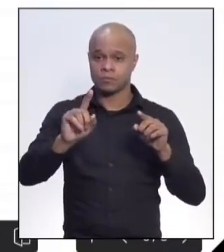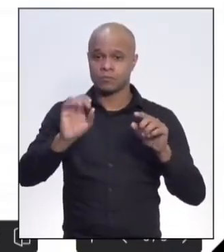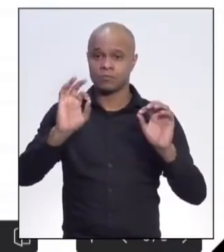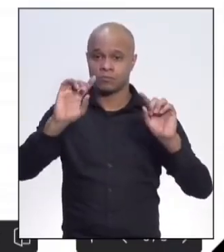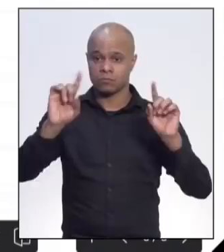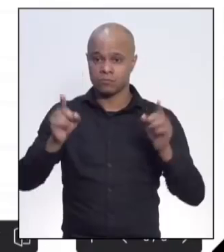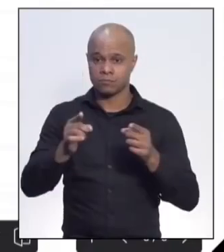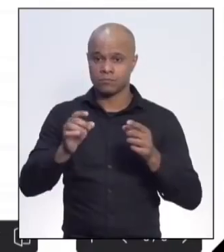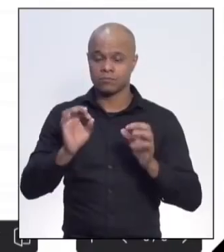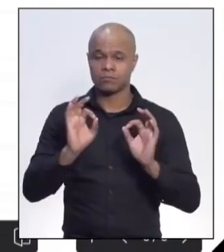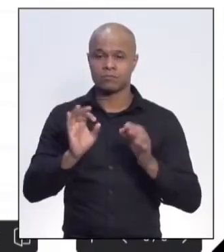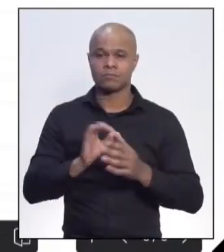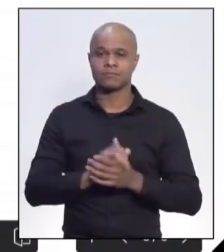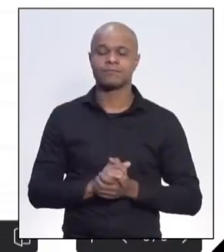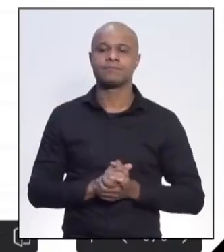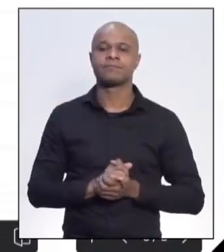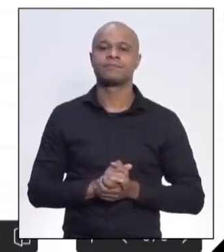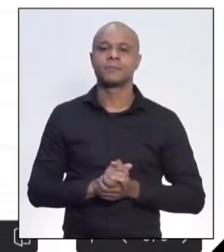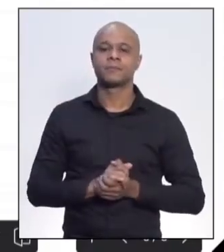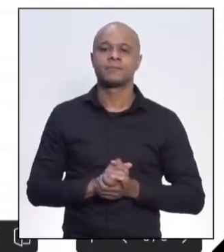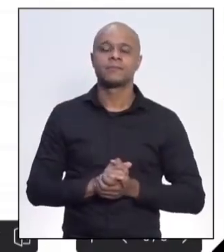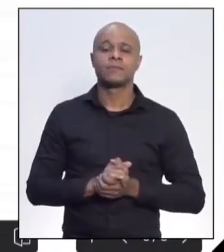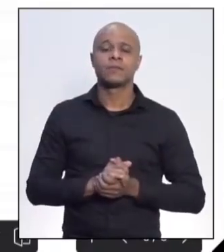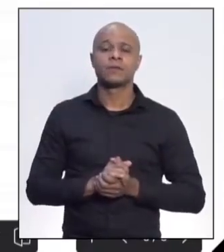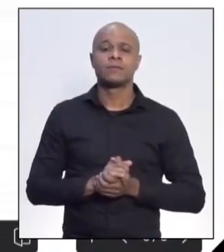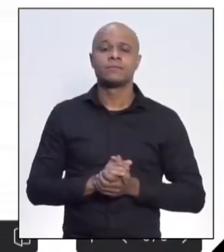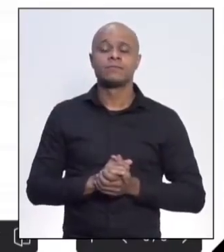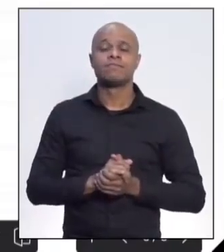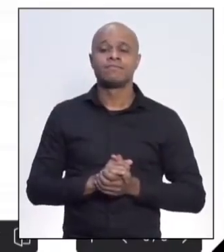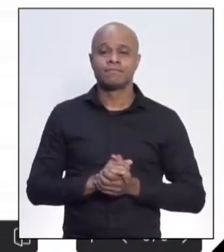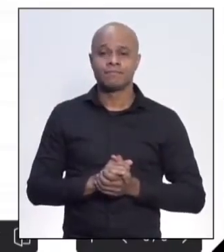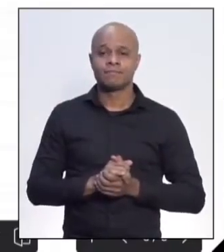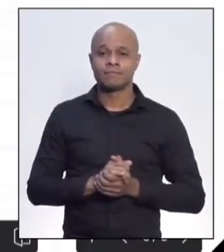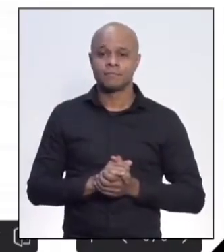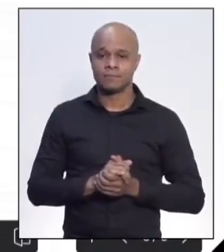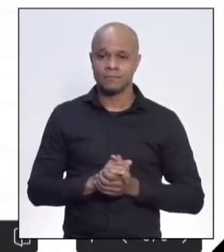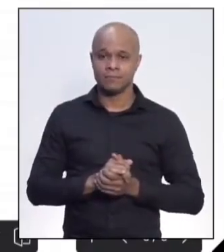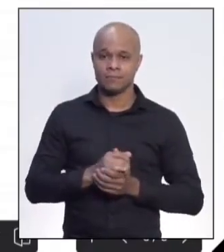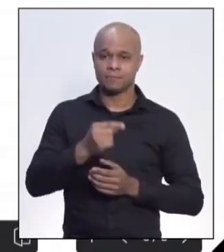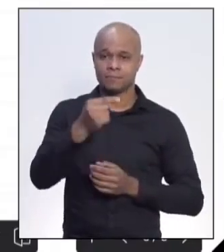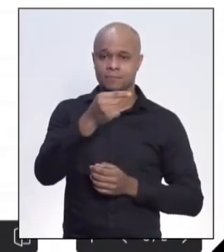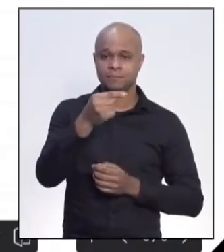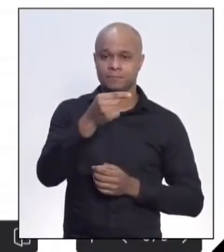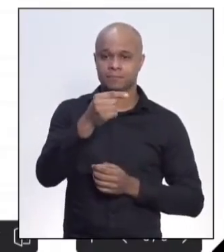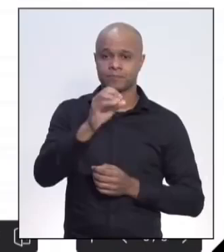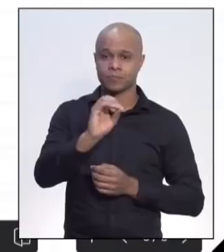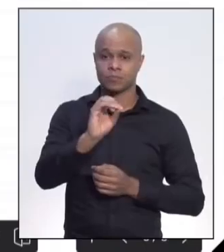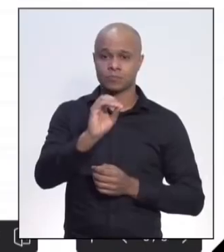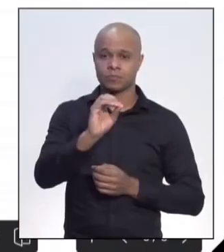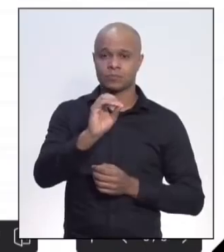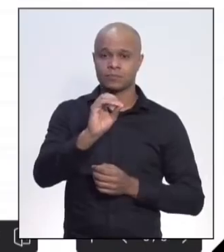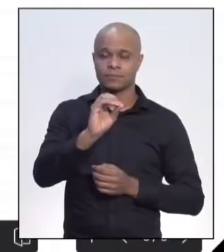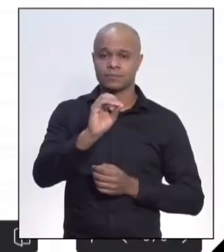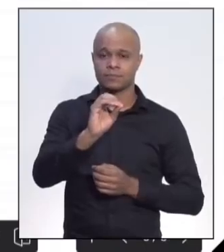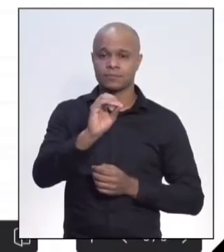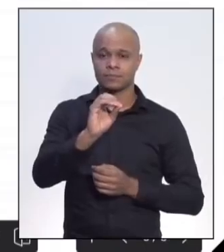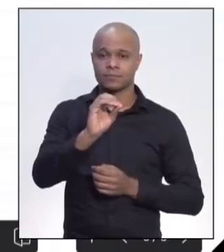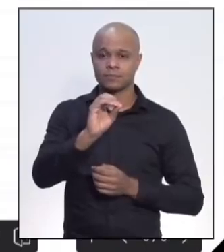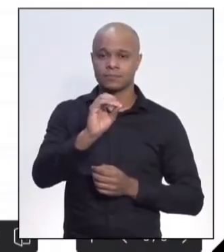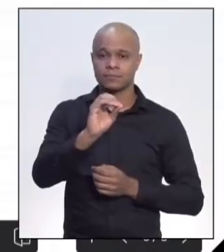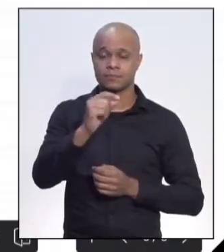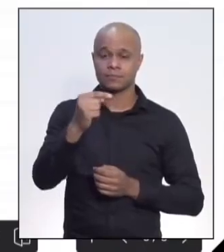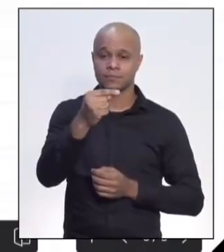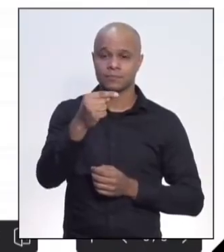1. Segundo, no lugar de x, o 0. Então, menos 0,